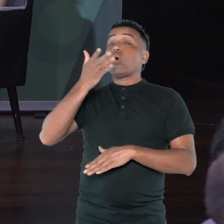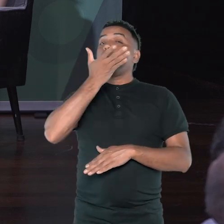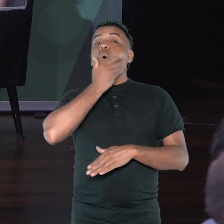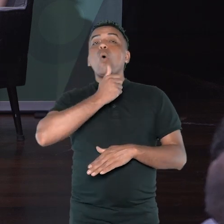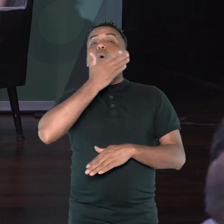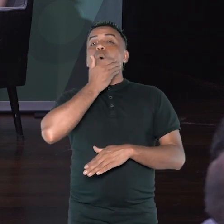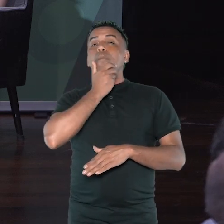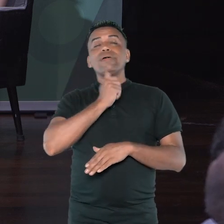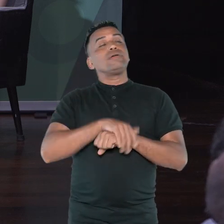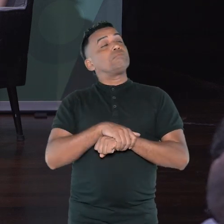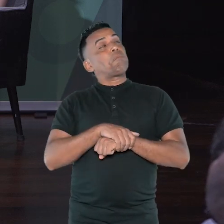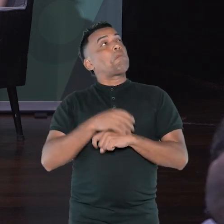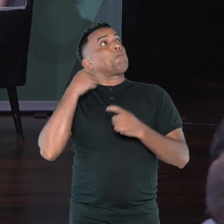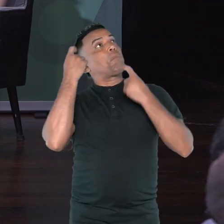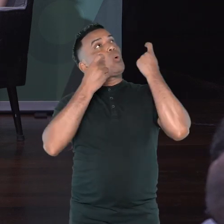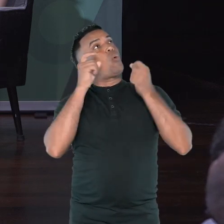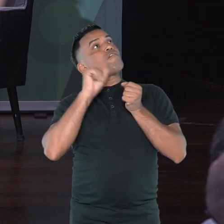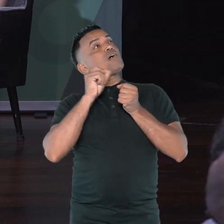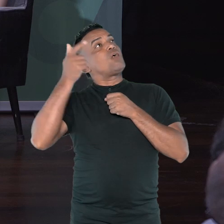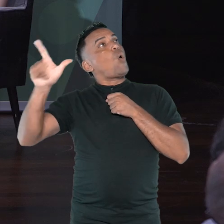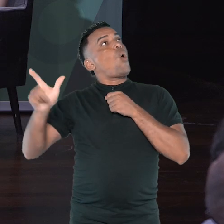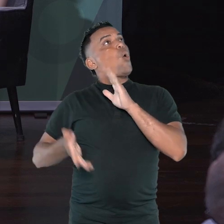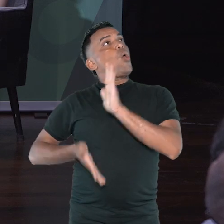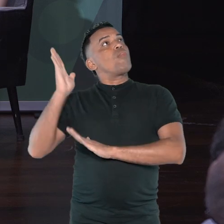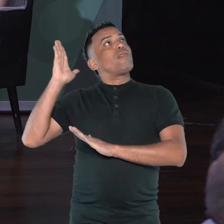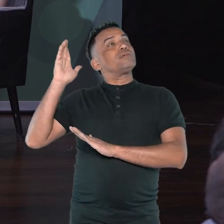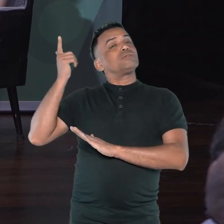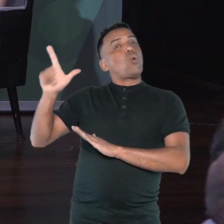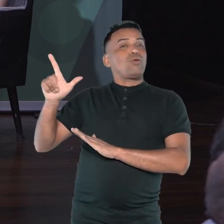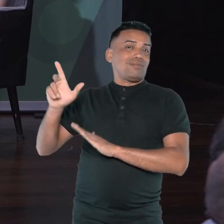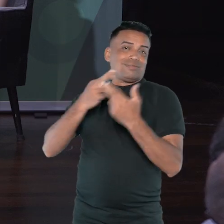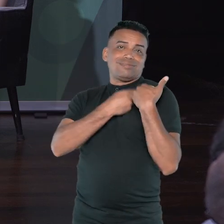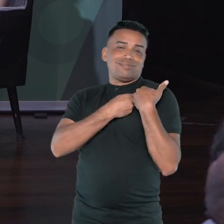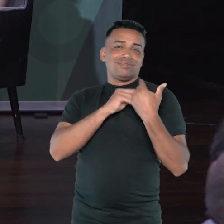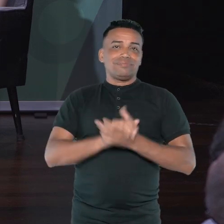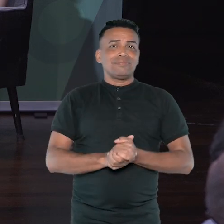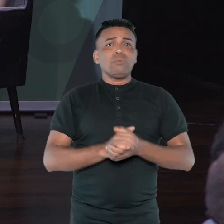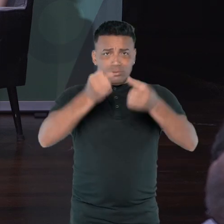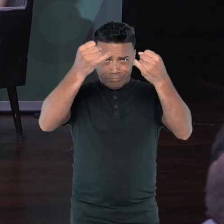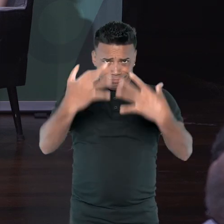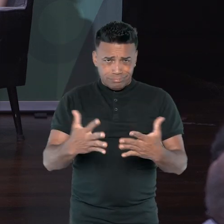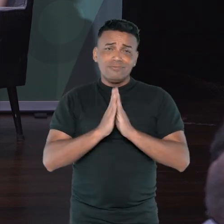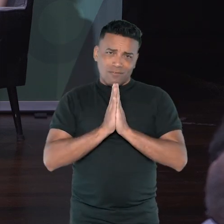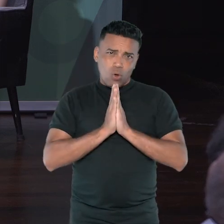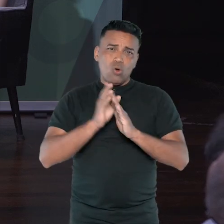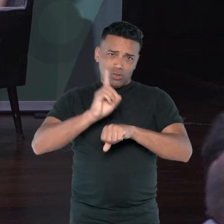se preocupa em fazer outras coisas. Pode comentar, por favor, doutora?